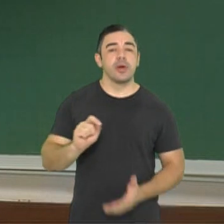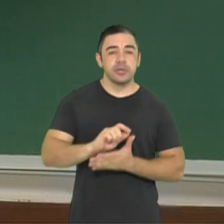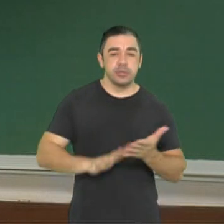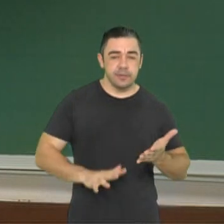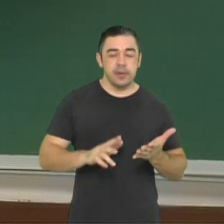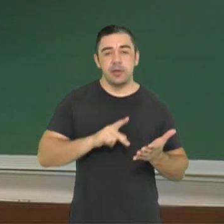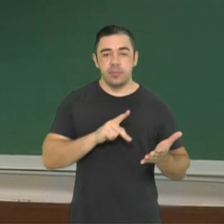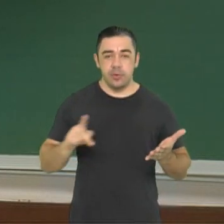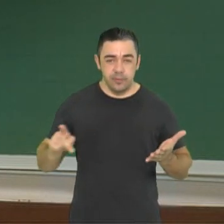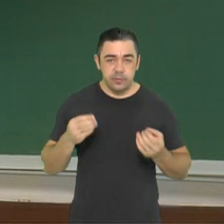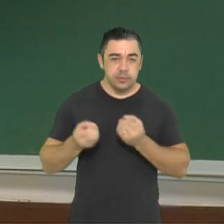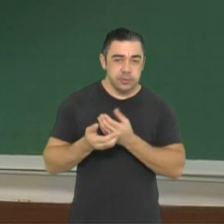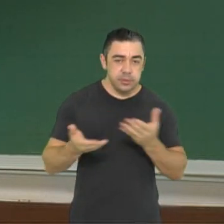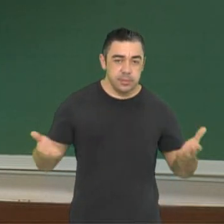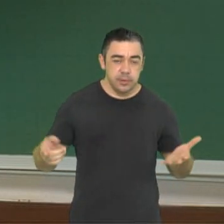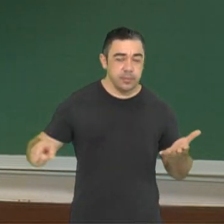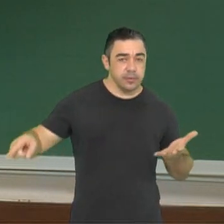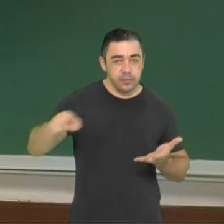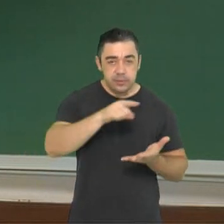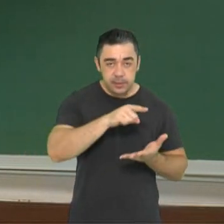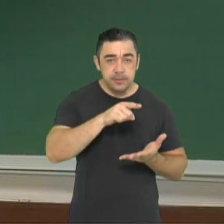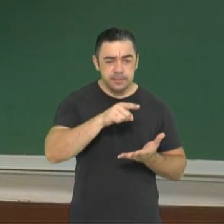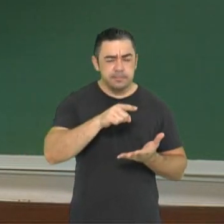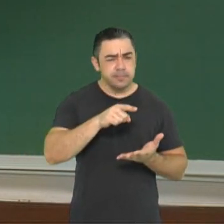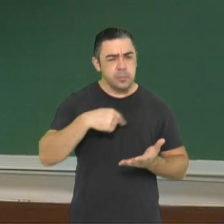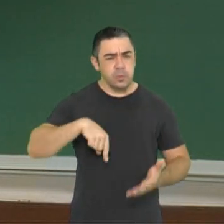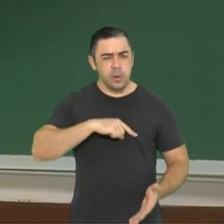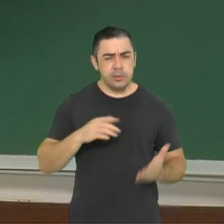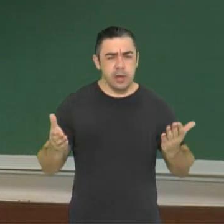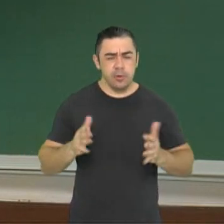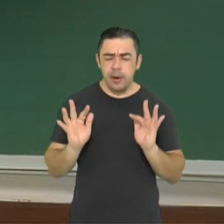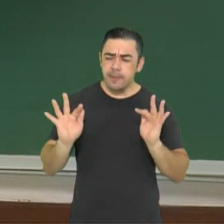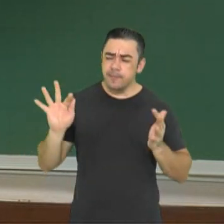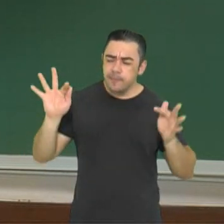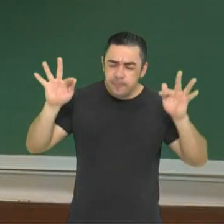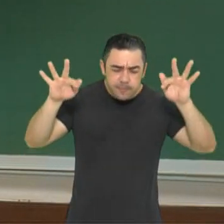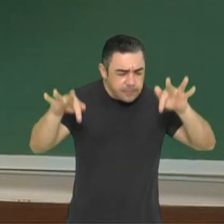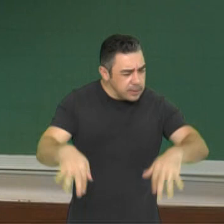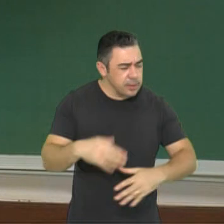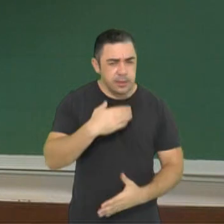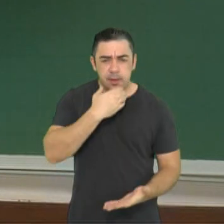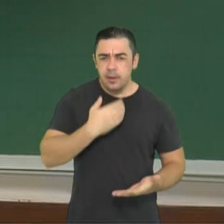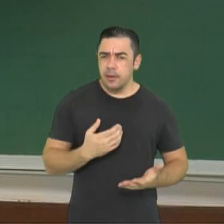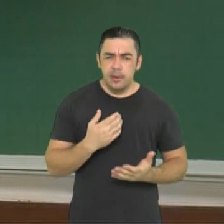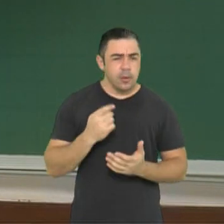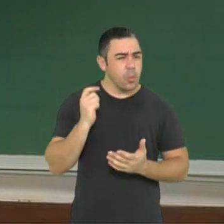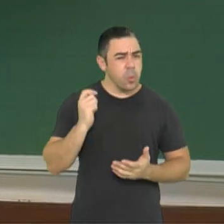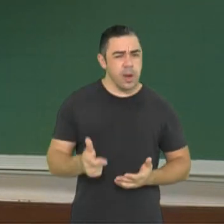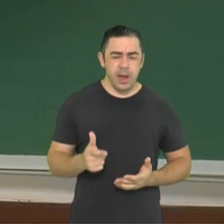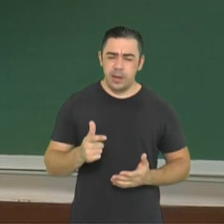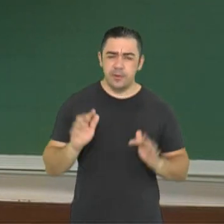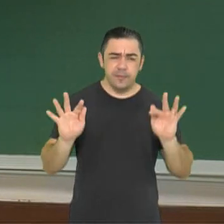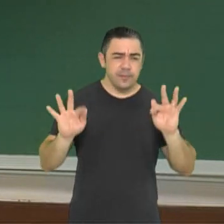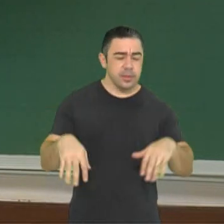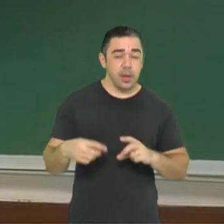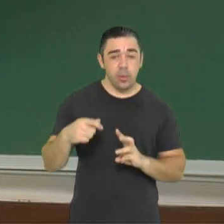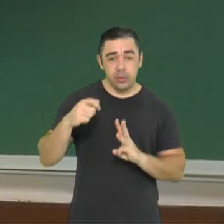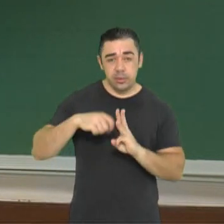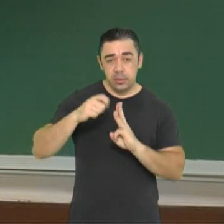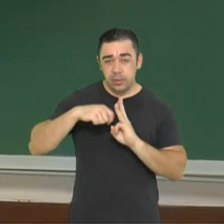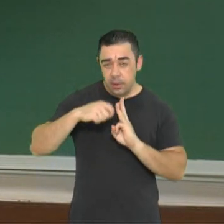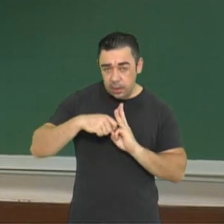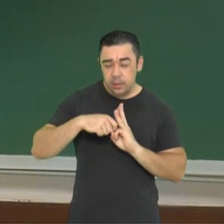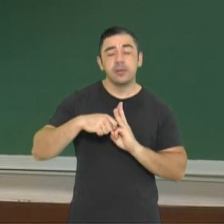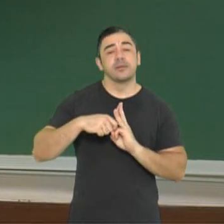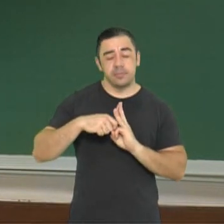professores estão disponibilizando para você fazer. Estamos na reta final do ano, é o final do terceiro trimestre. Então,